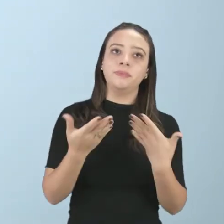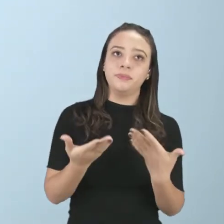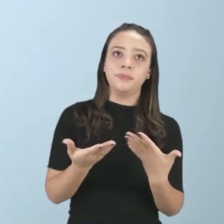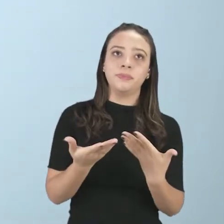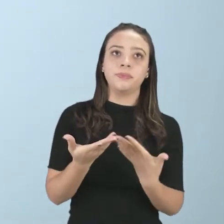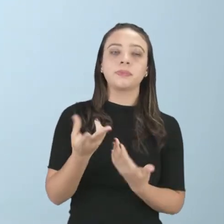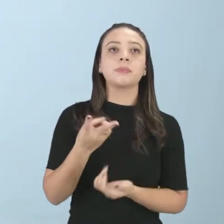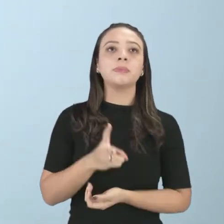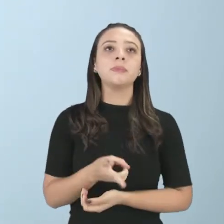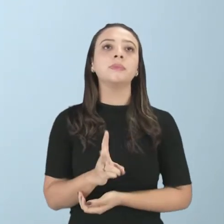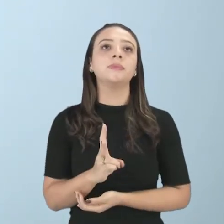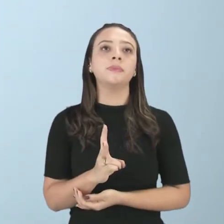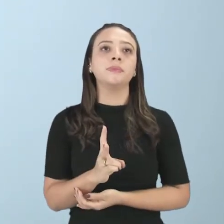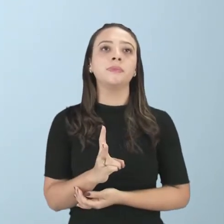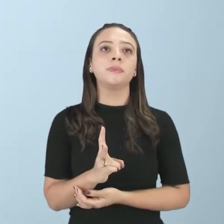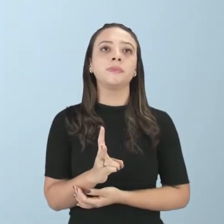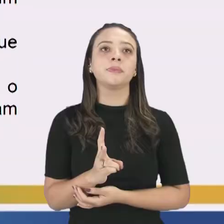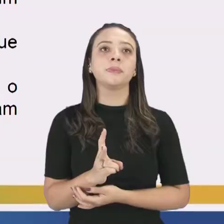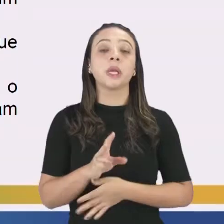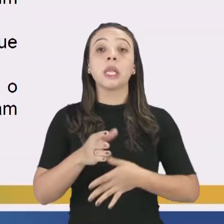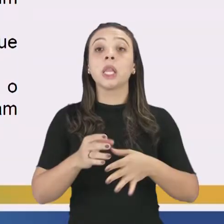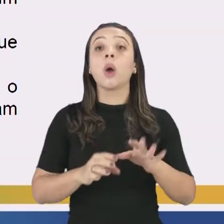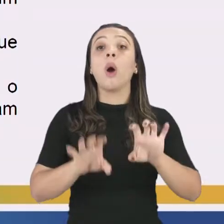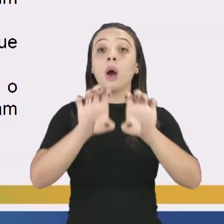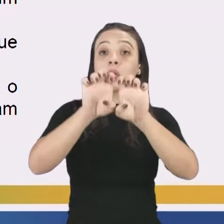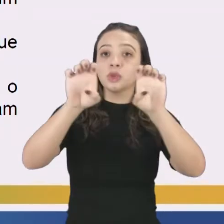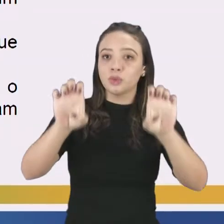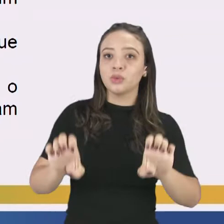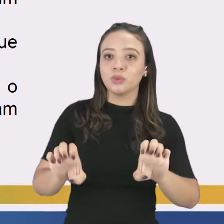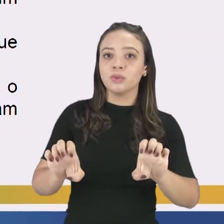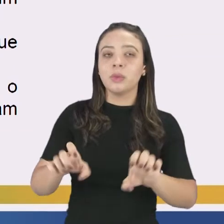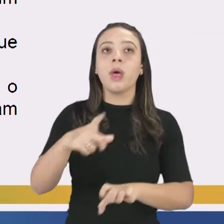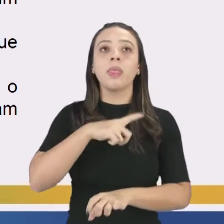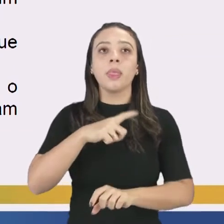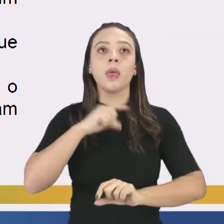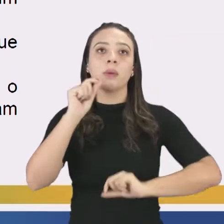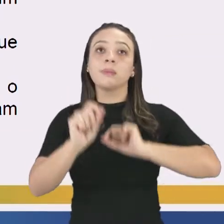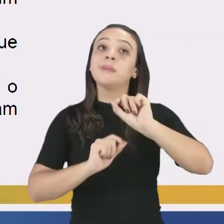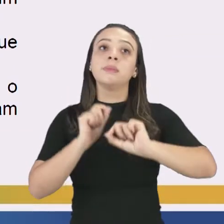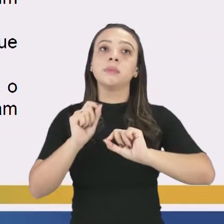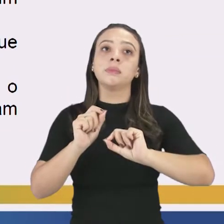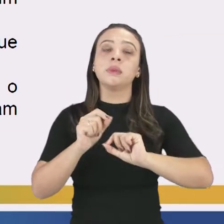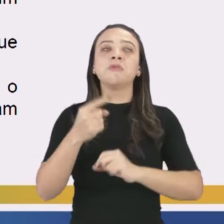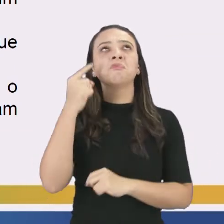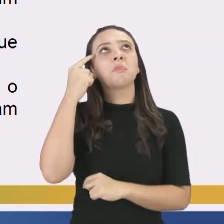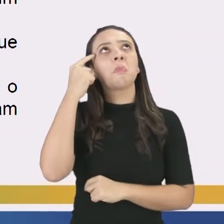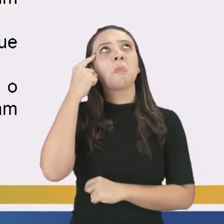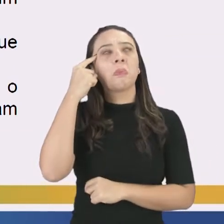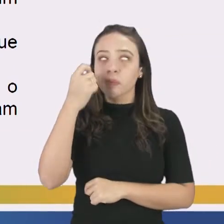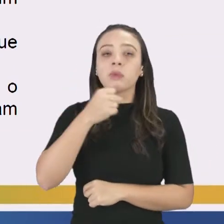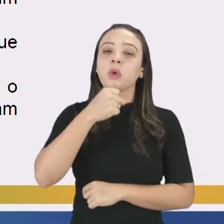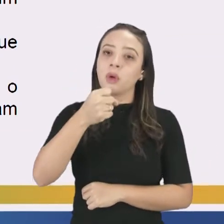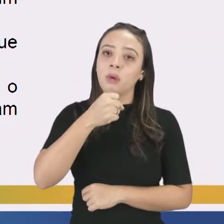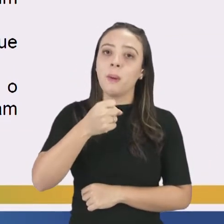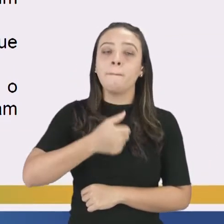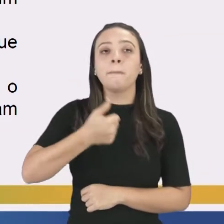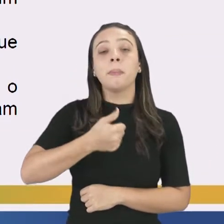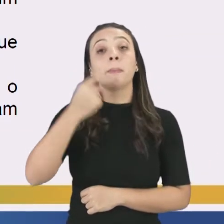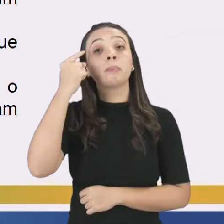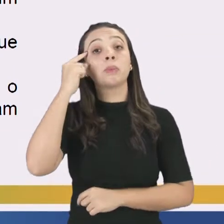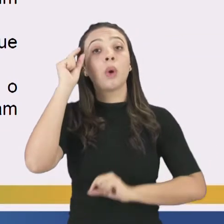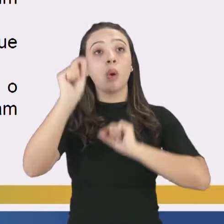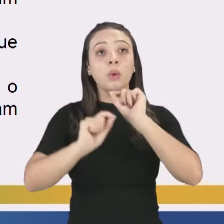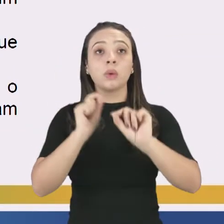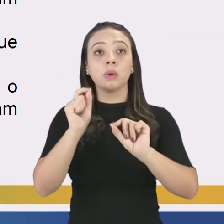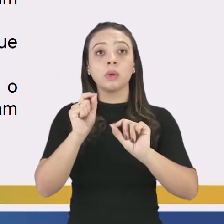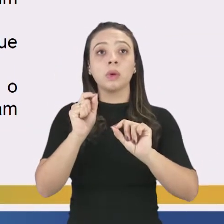Vamos lá. Sobre a sua estrutura, nós vamos ter que ter. Quando você vai pensar numa entrevista, primeiramente você precisa pensar